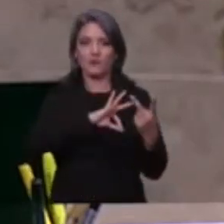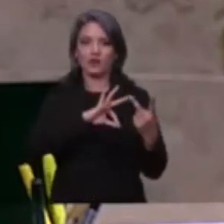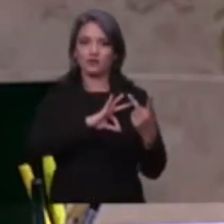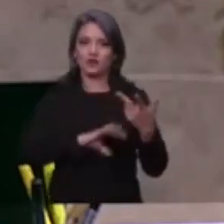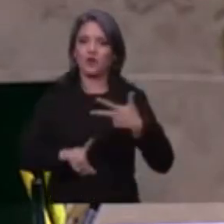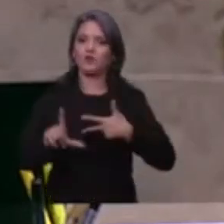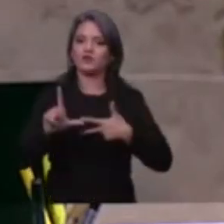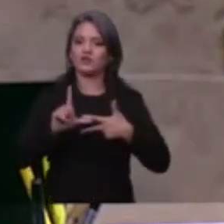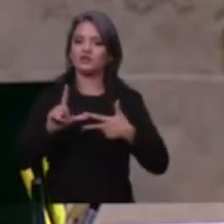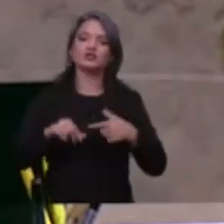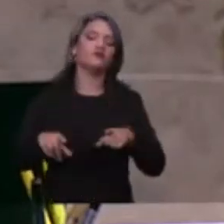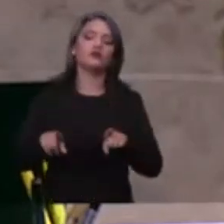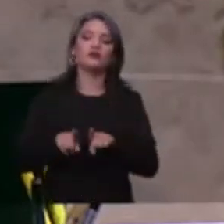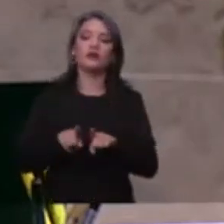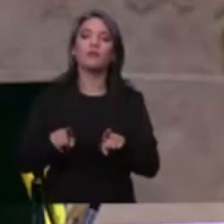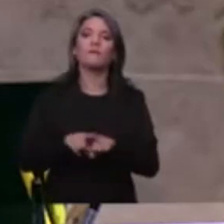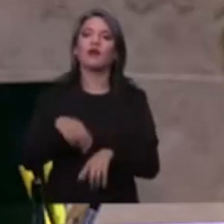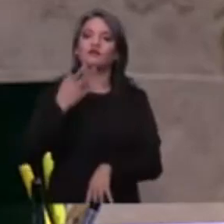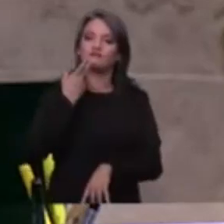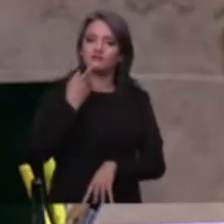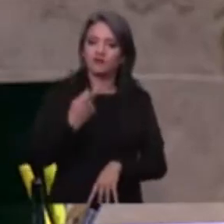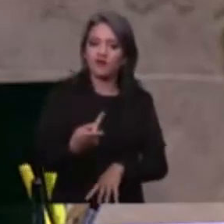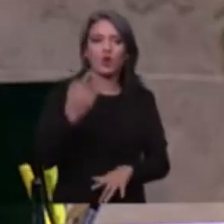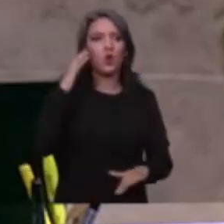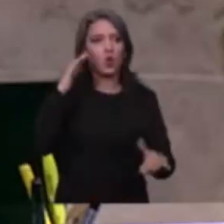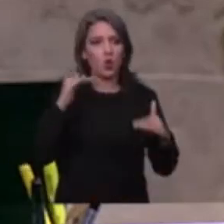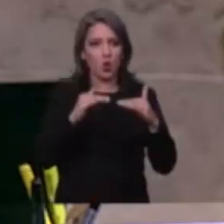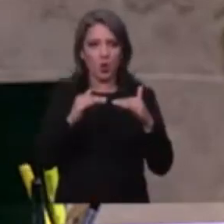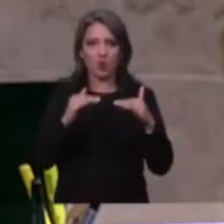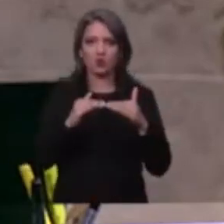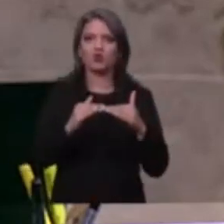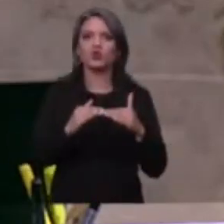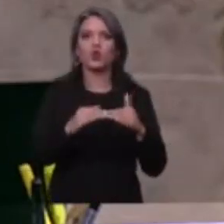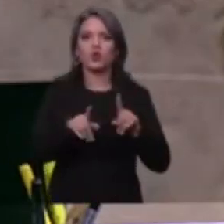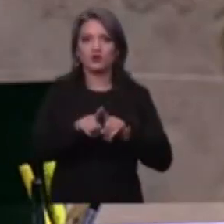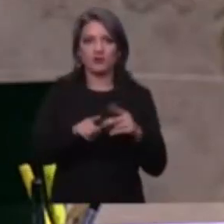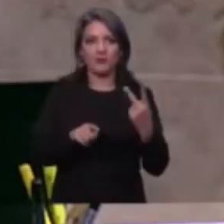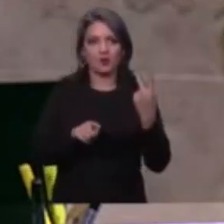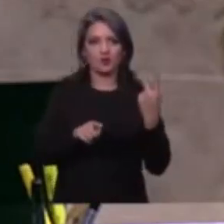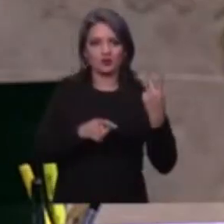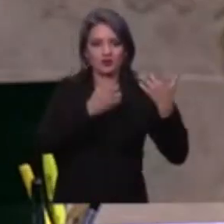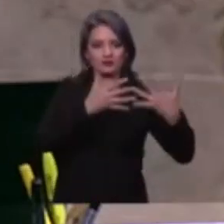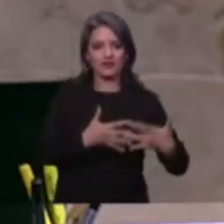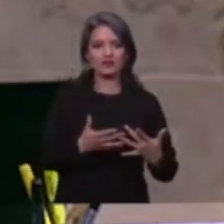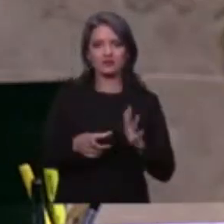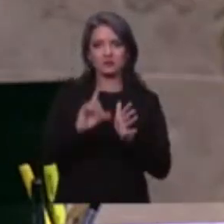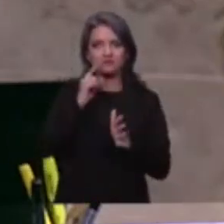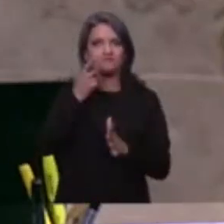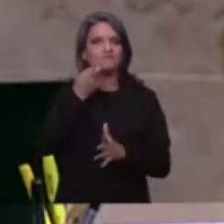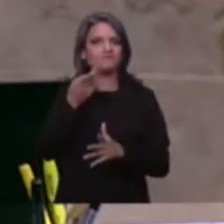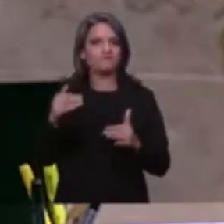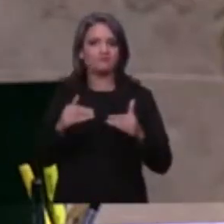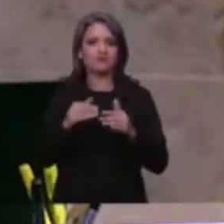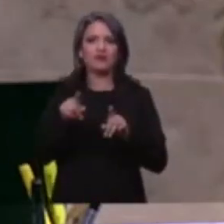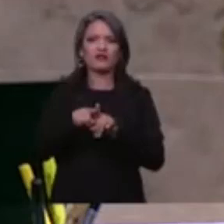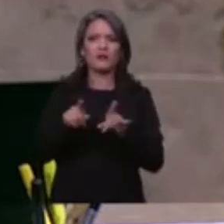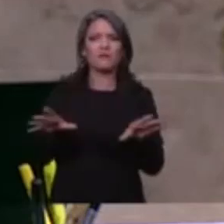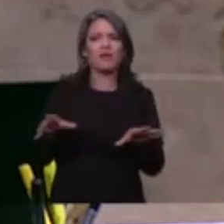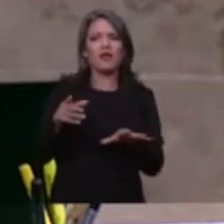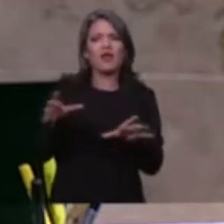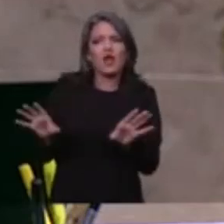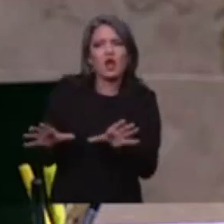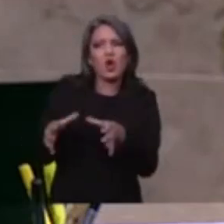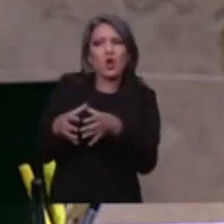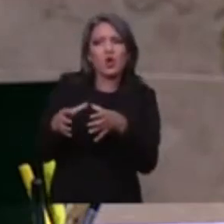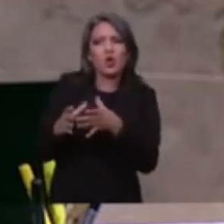oportunidades em que ouvidos, corroboraram os relatos anteriores e confirmaram que parte da turba que invadiu o Senado